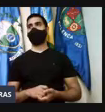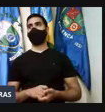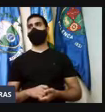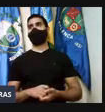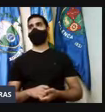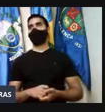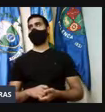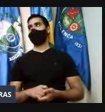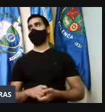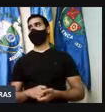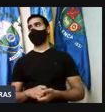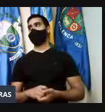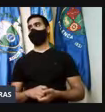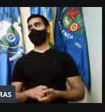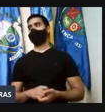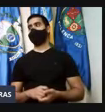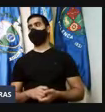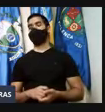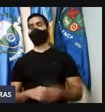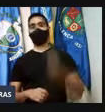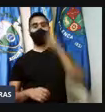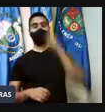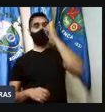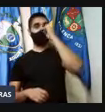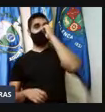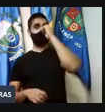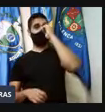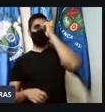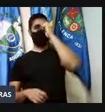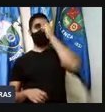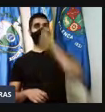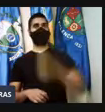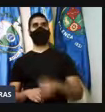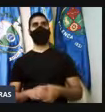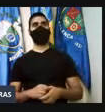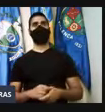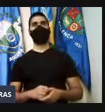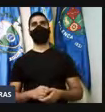Fábio Antônio Pires Jorge, convocação.